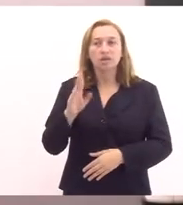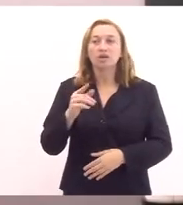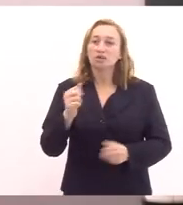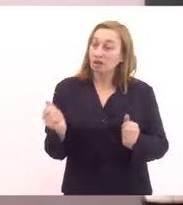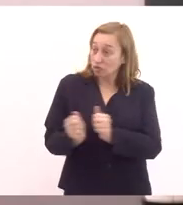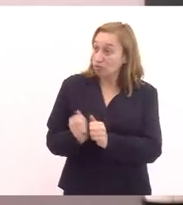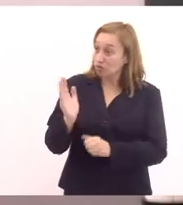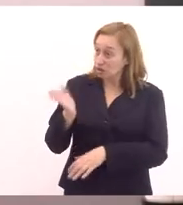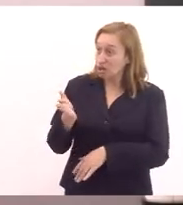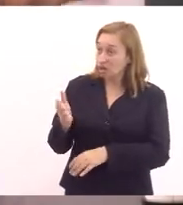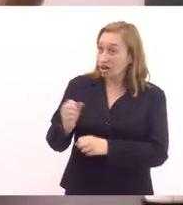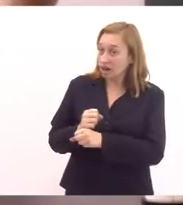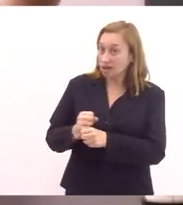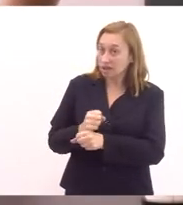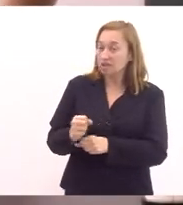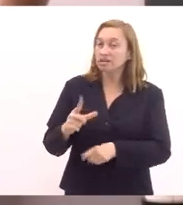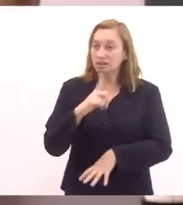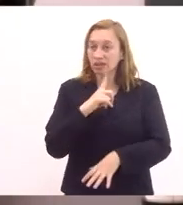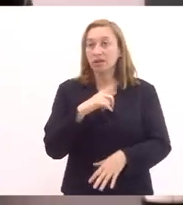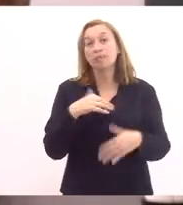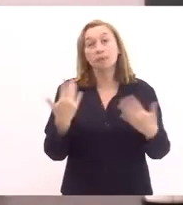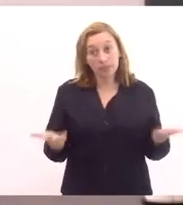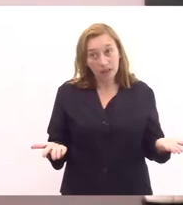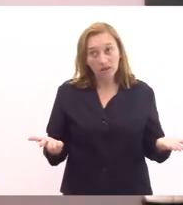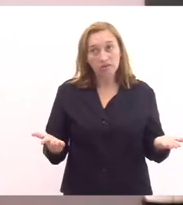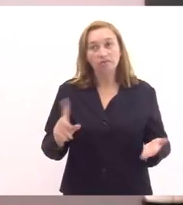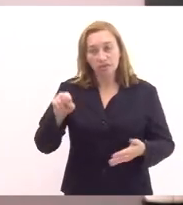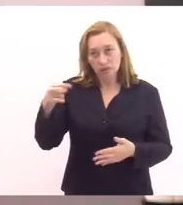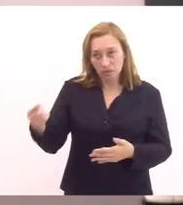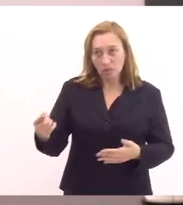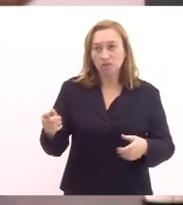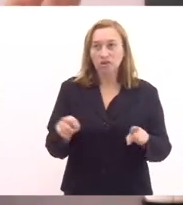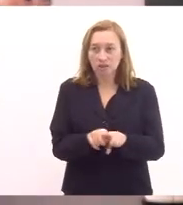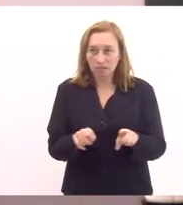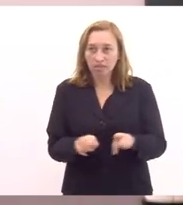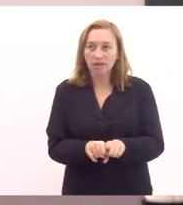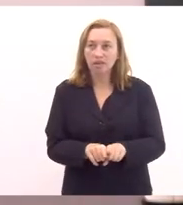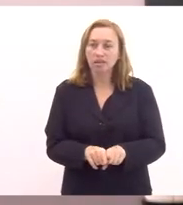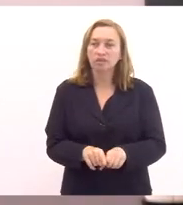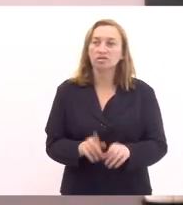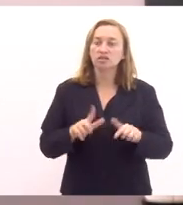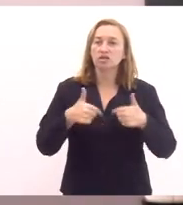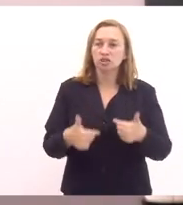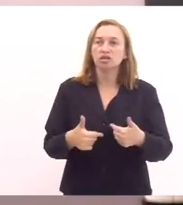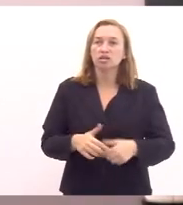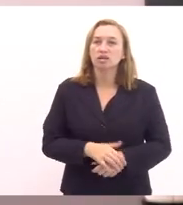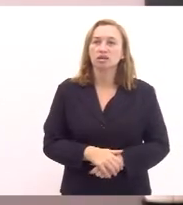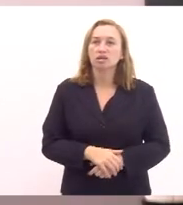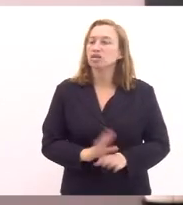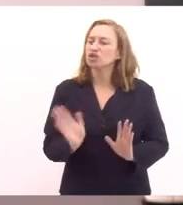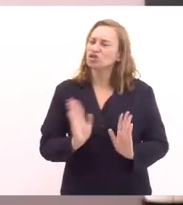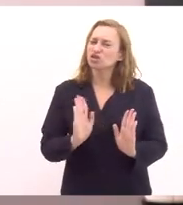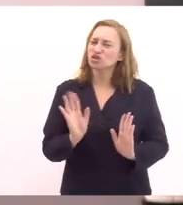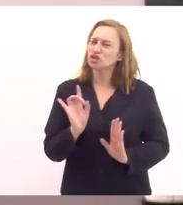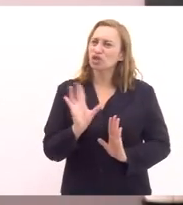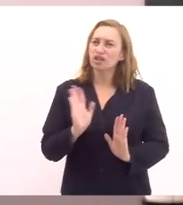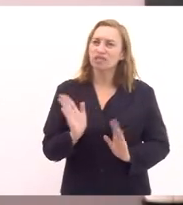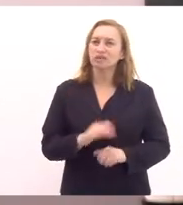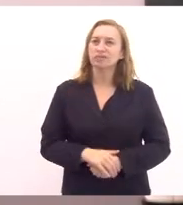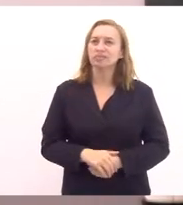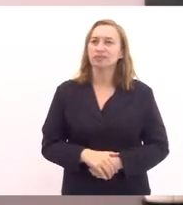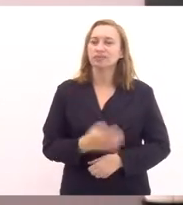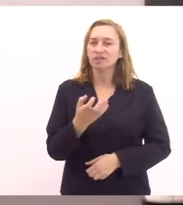é existe então uma outra conformidade de atuação então era acho que só isso